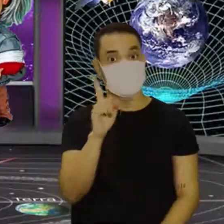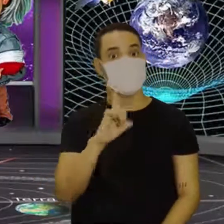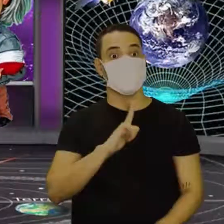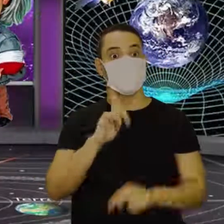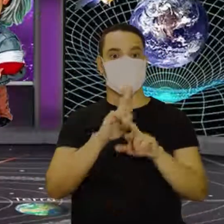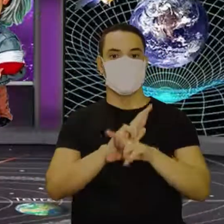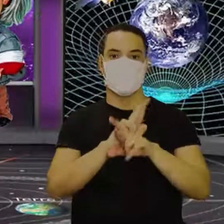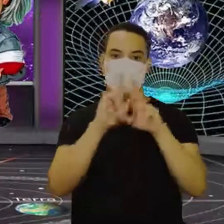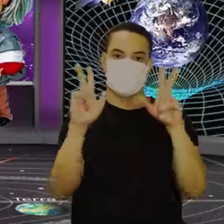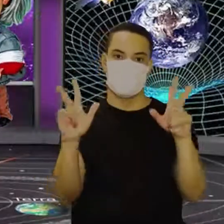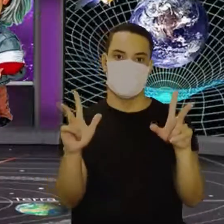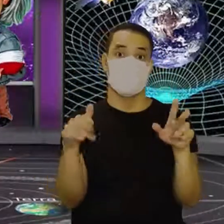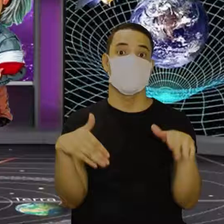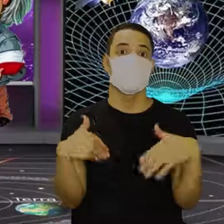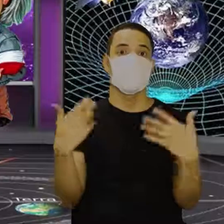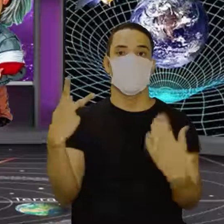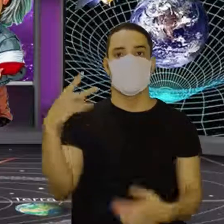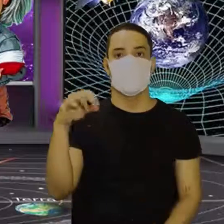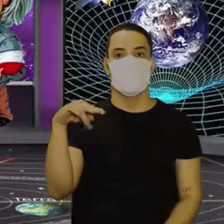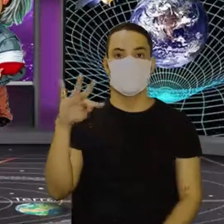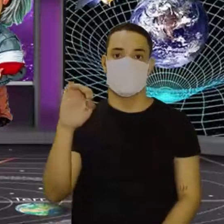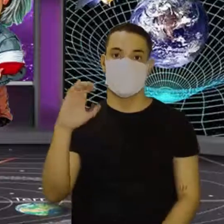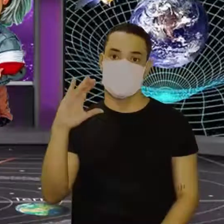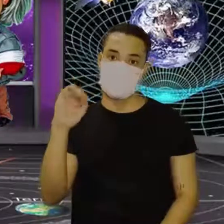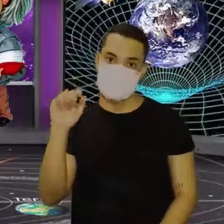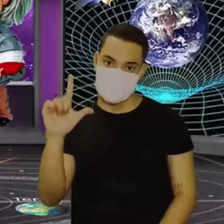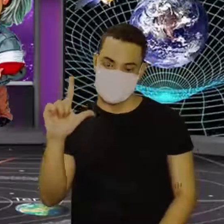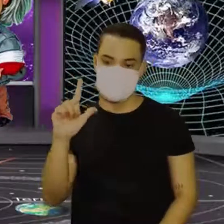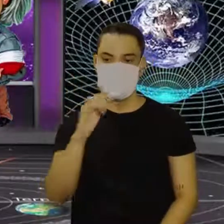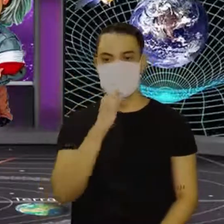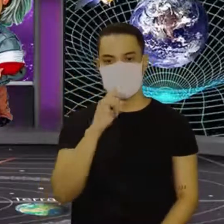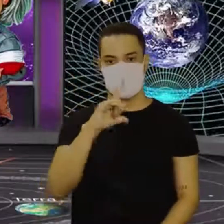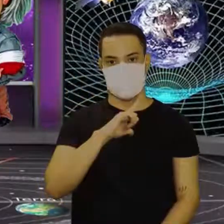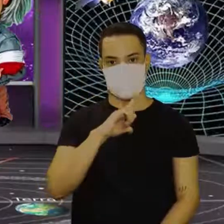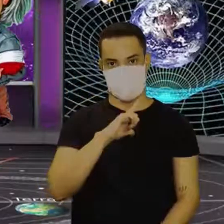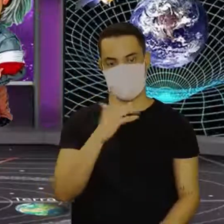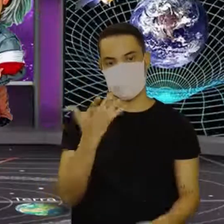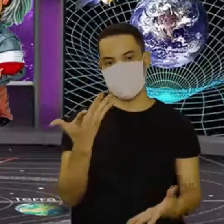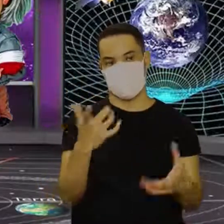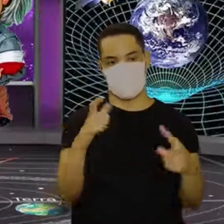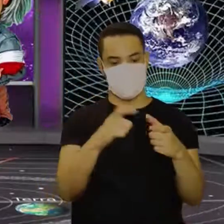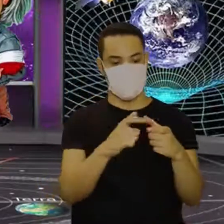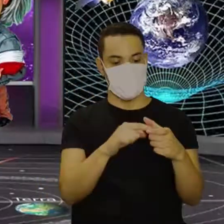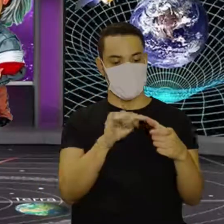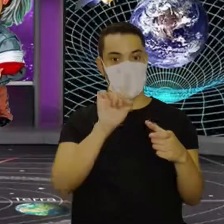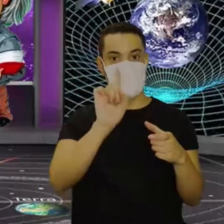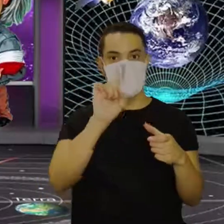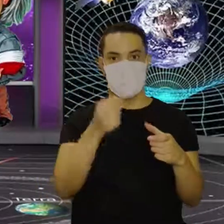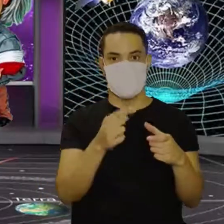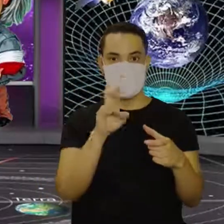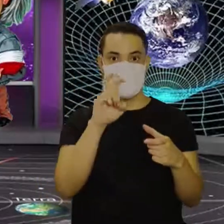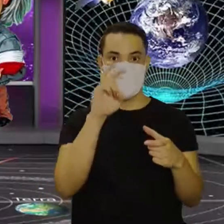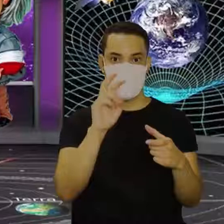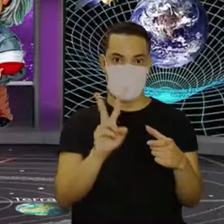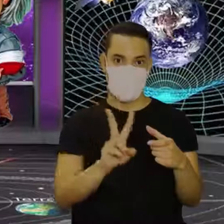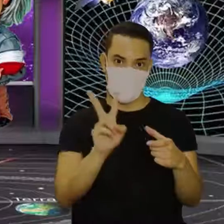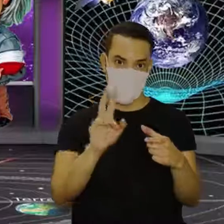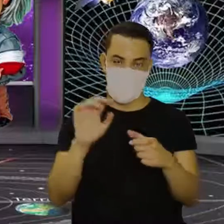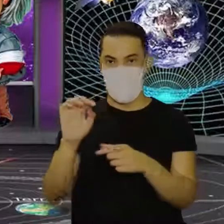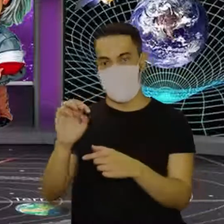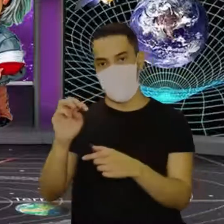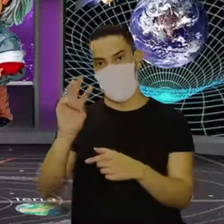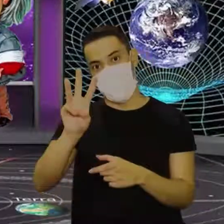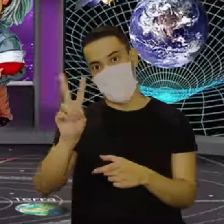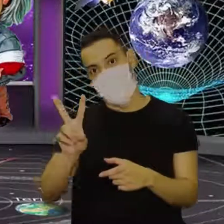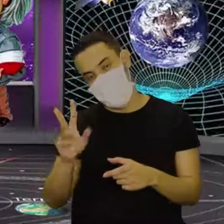vai ter a diferença do potencial. Por exemplo, você pode ter baterias de 1,5 volts, de 3 volts,